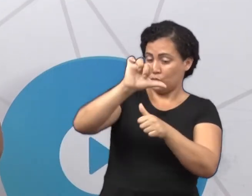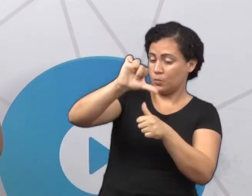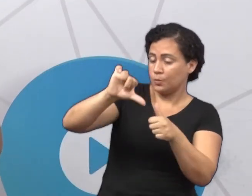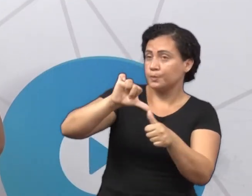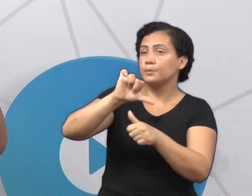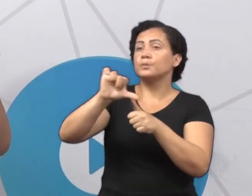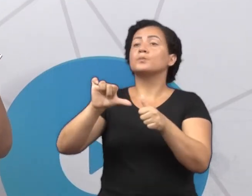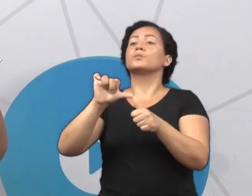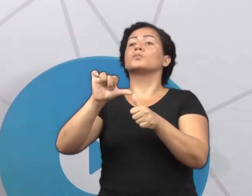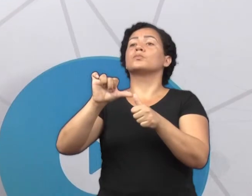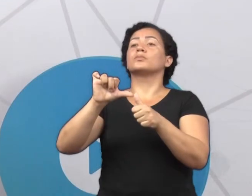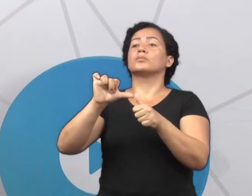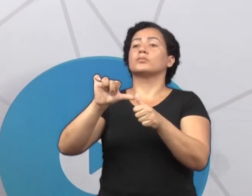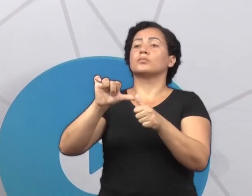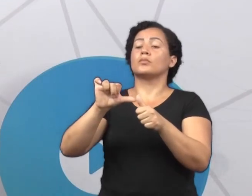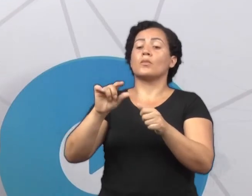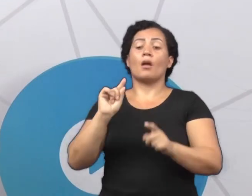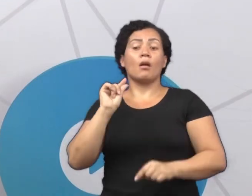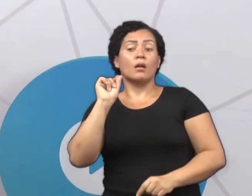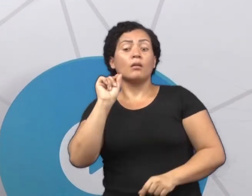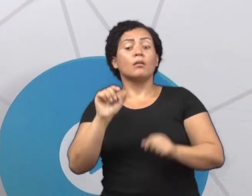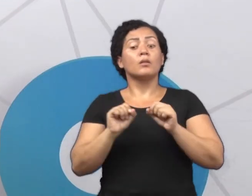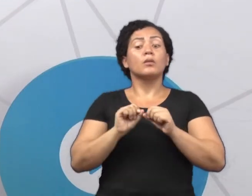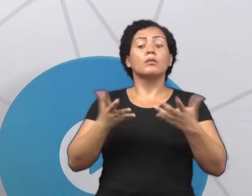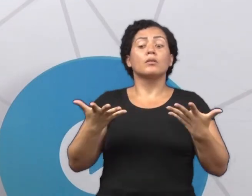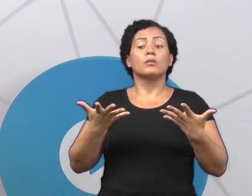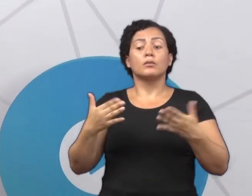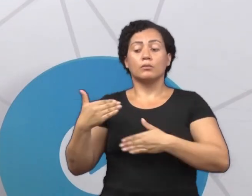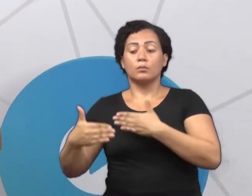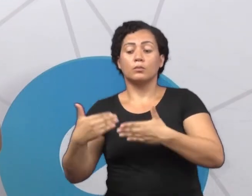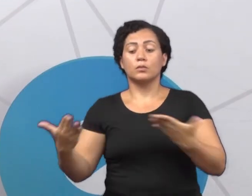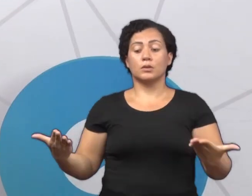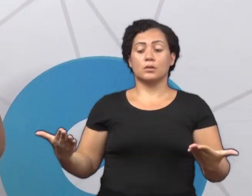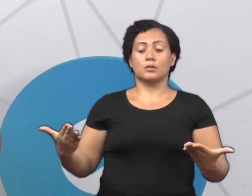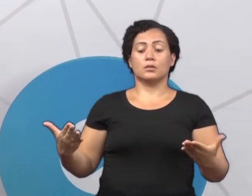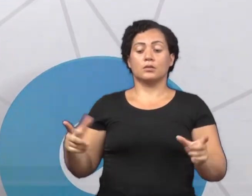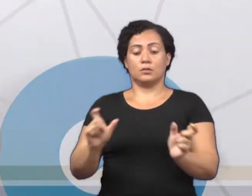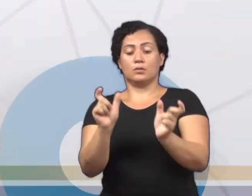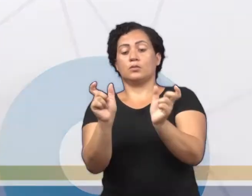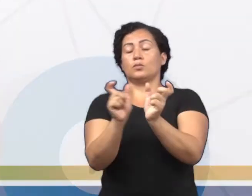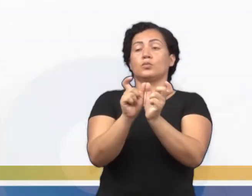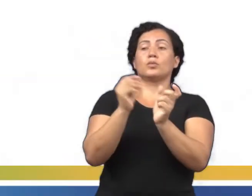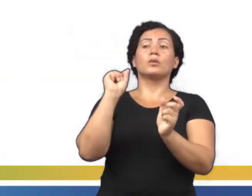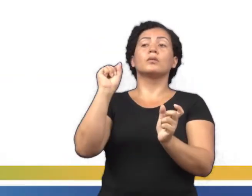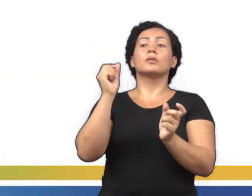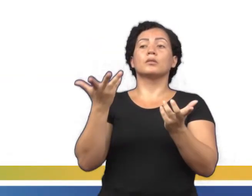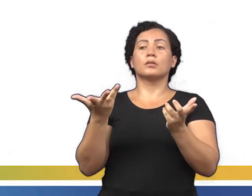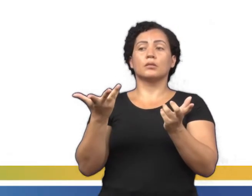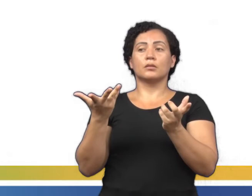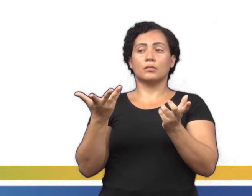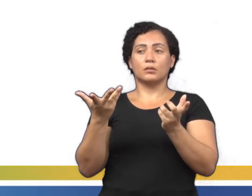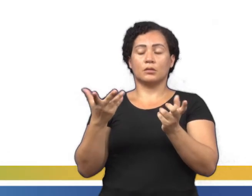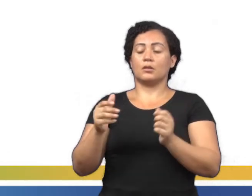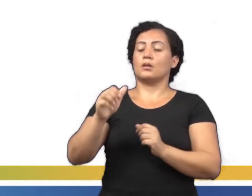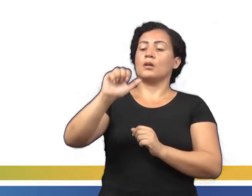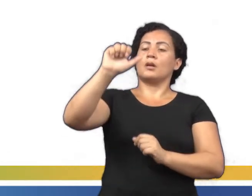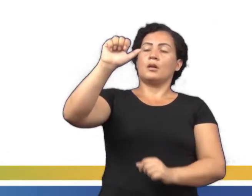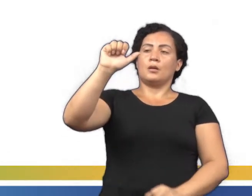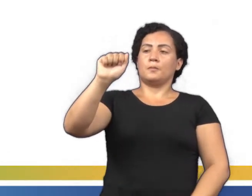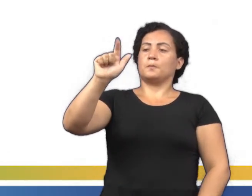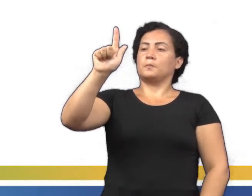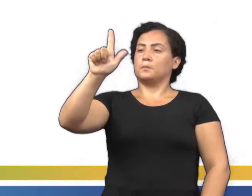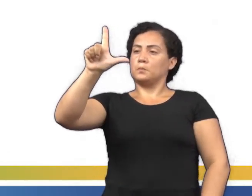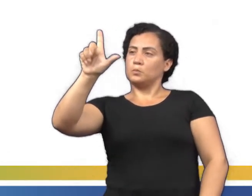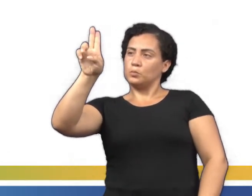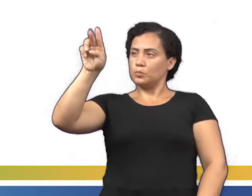uma alteração, ela é formada por quem? Ela é composta por